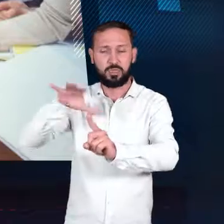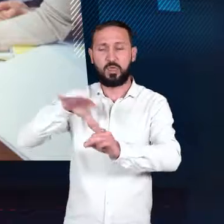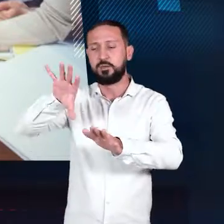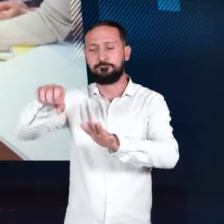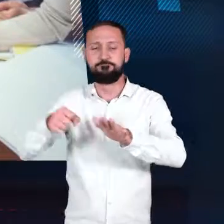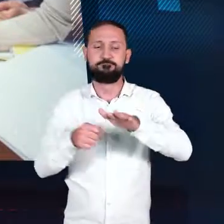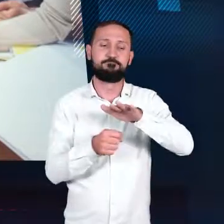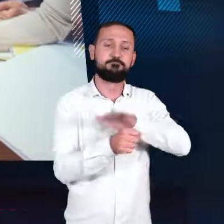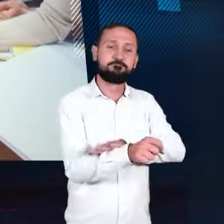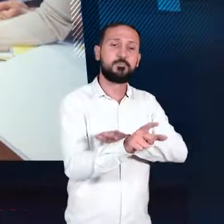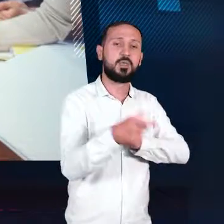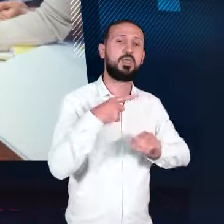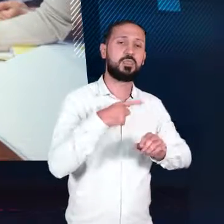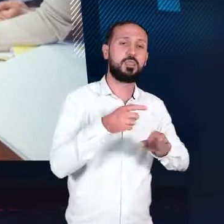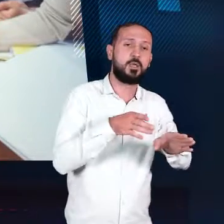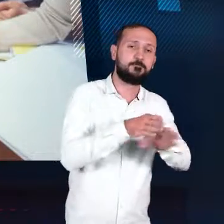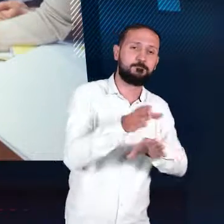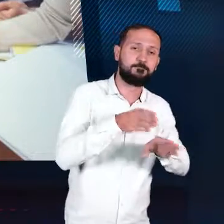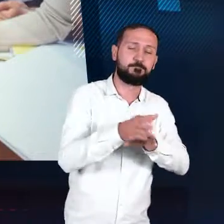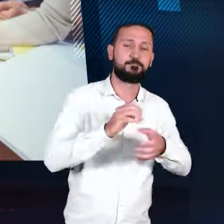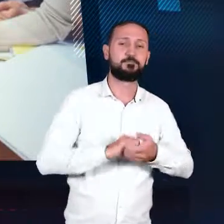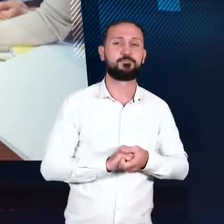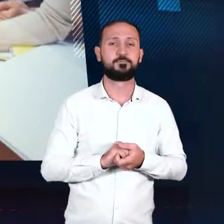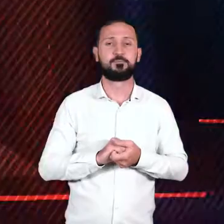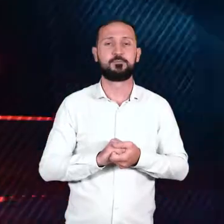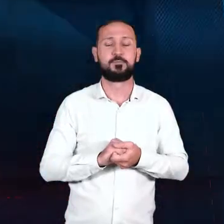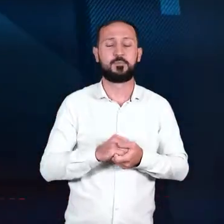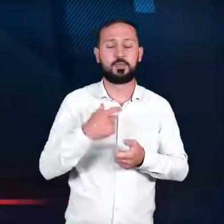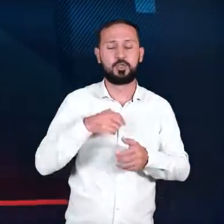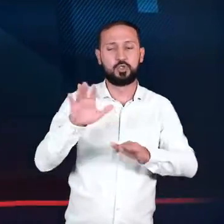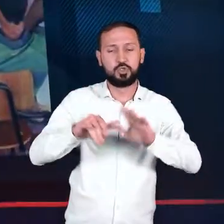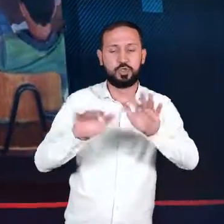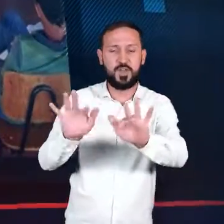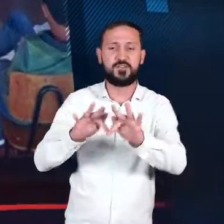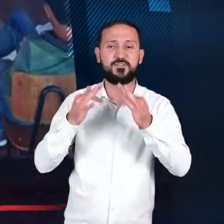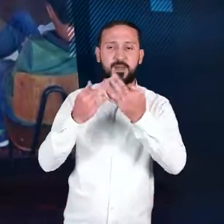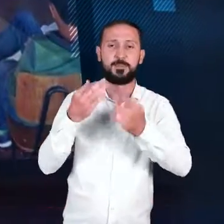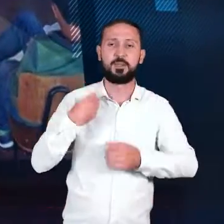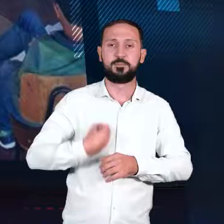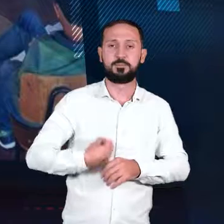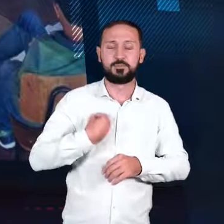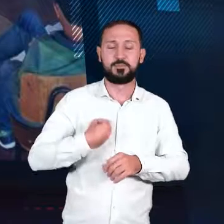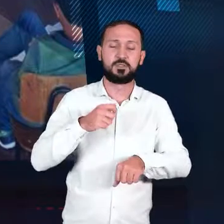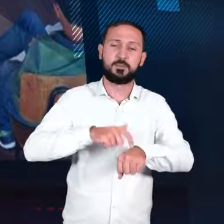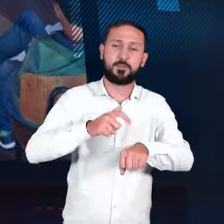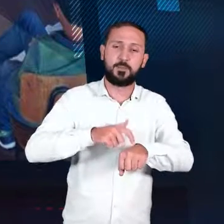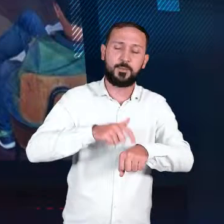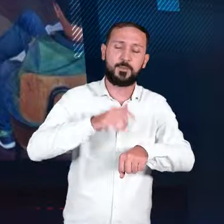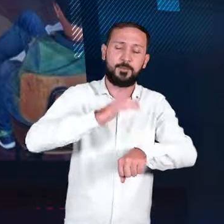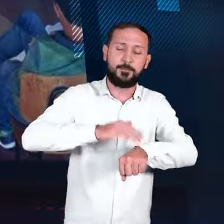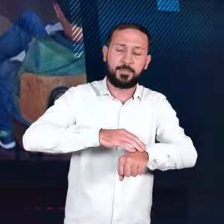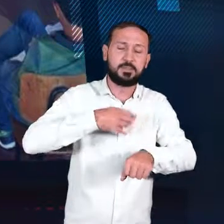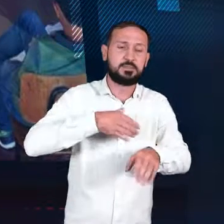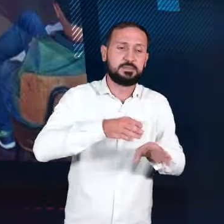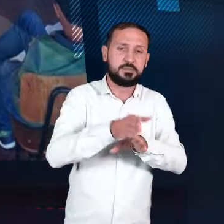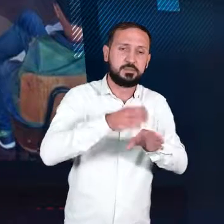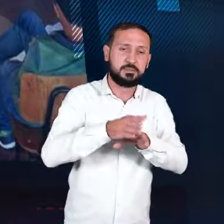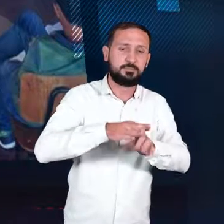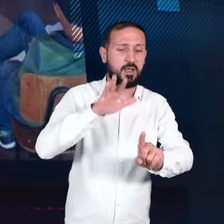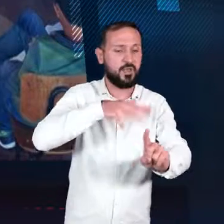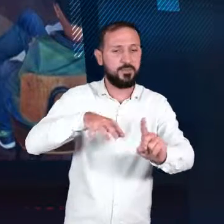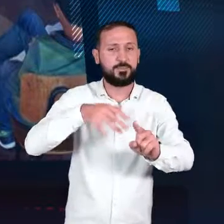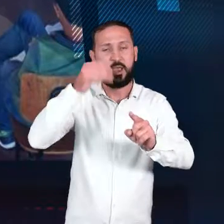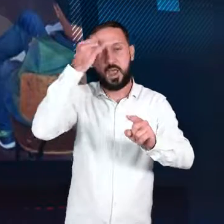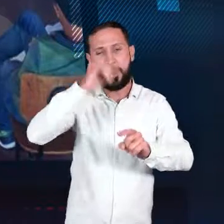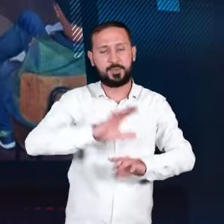erotização precoce para receberem instruções, envolver a família no processo de construção do combate à